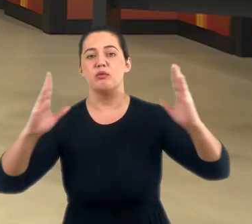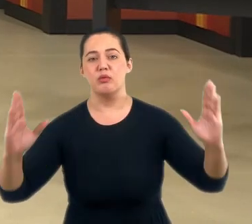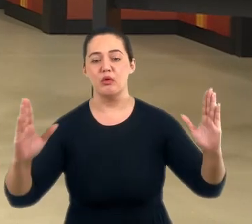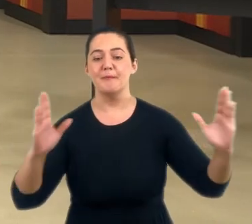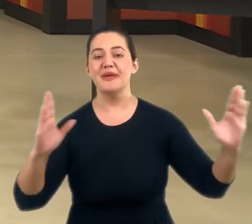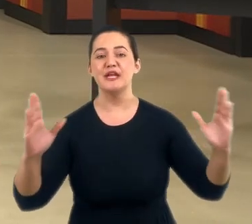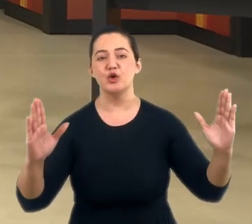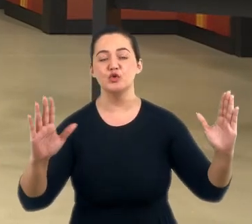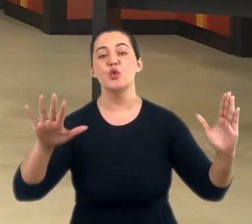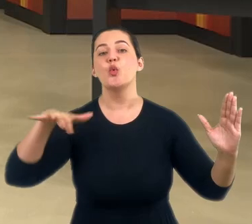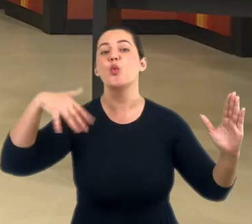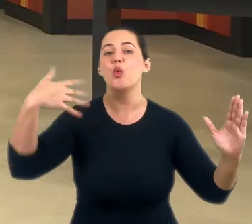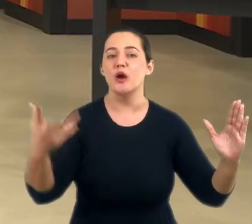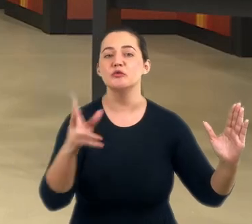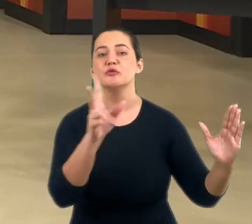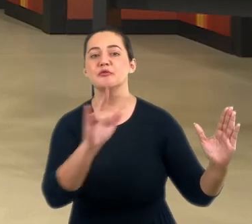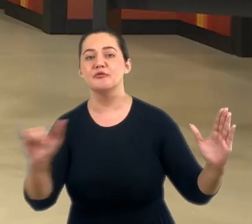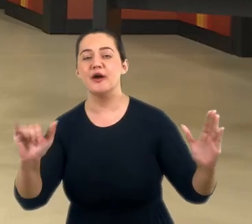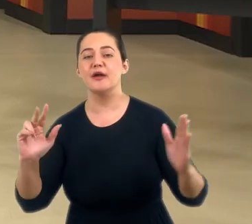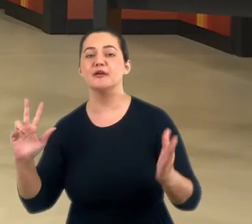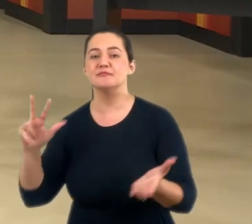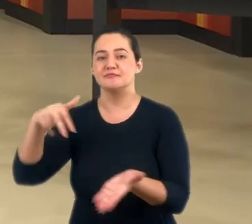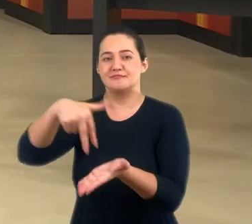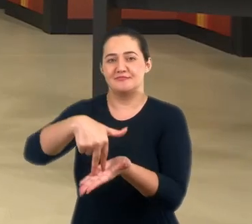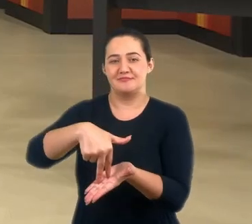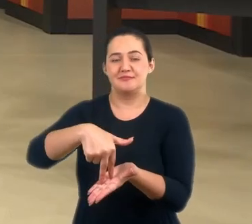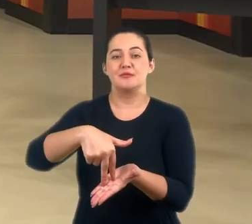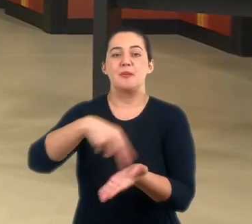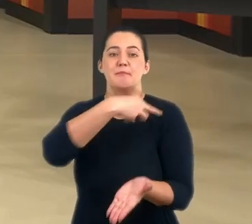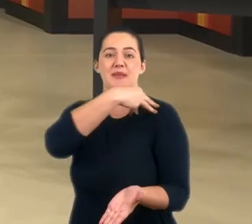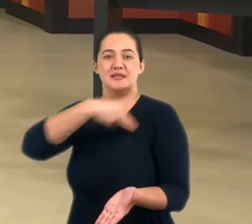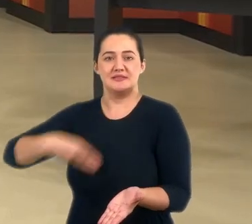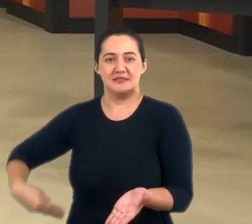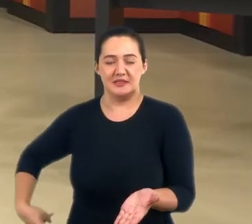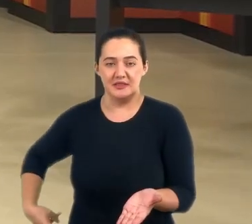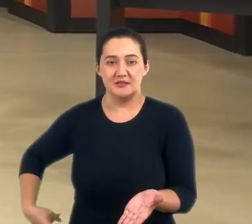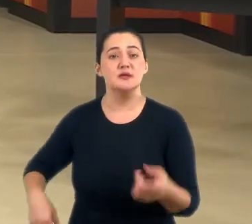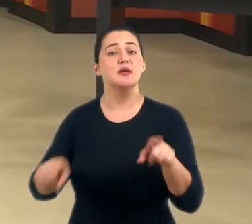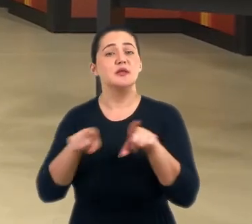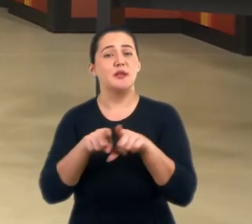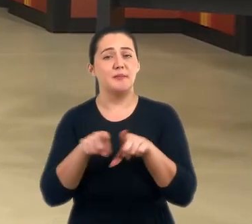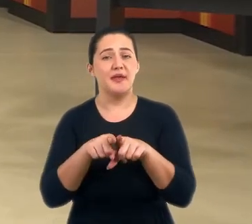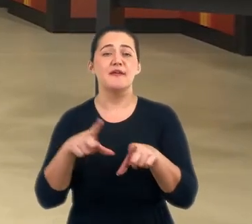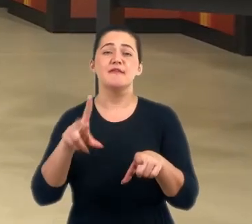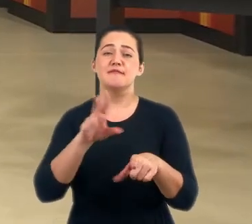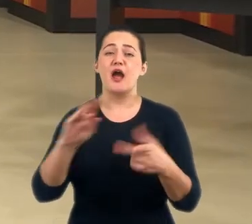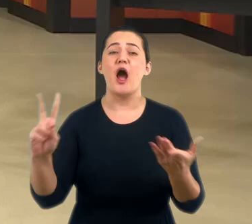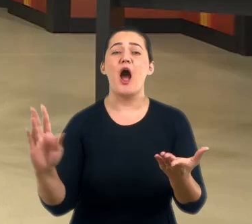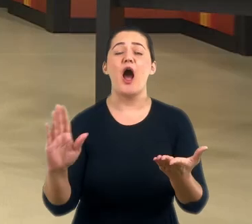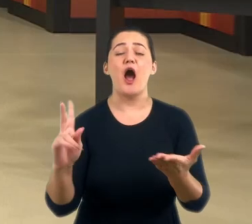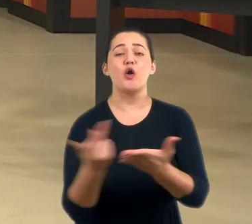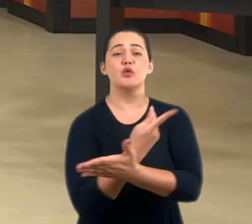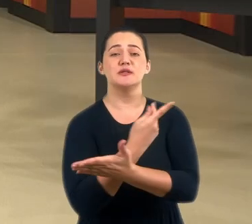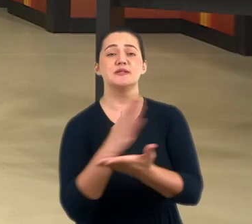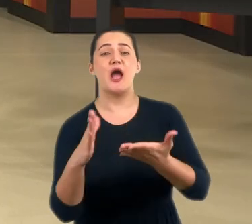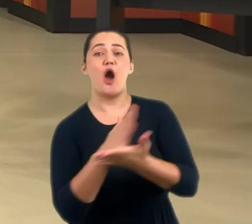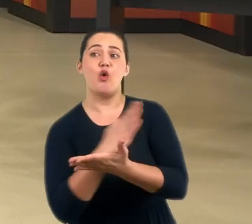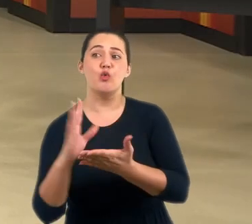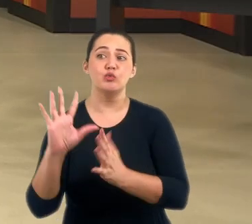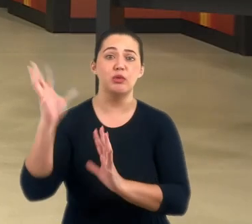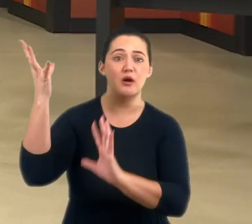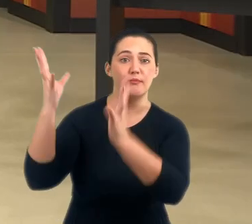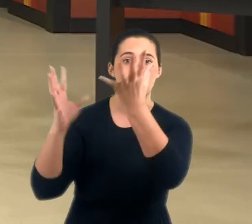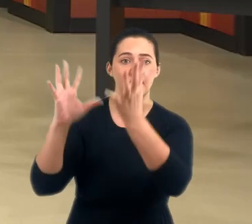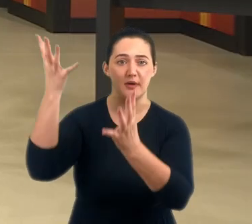precisão de quando viria o Messias e também quando ocorreriam alguns eventos que